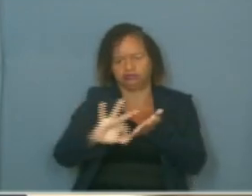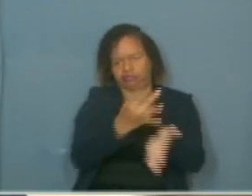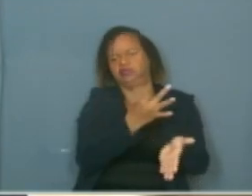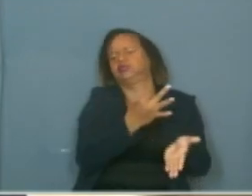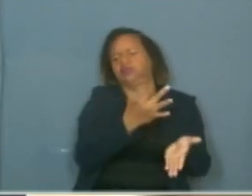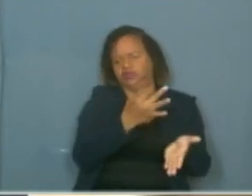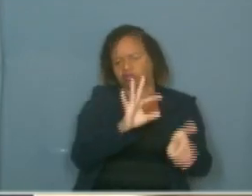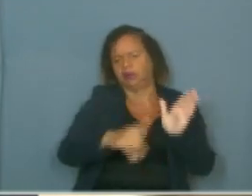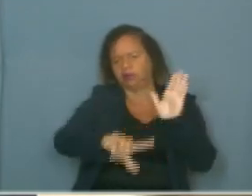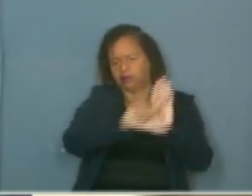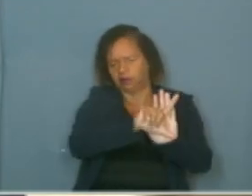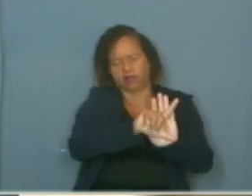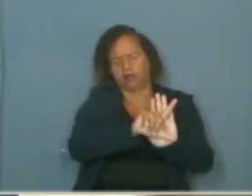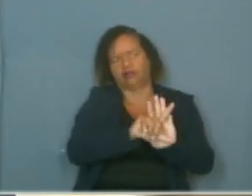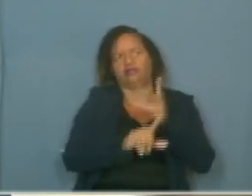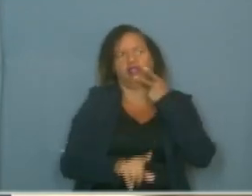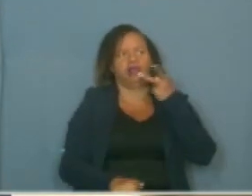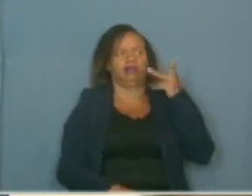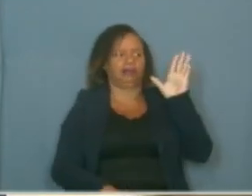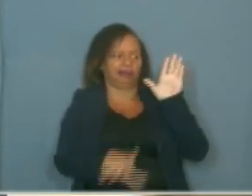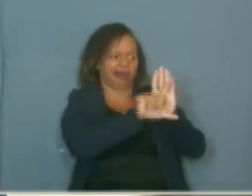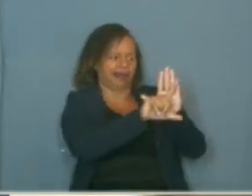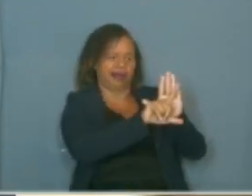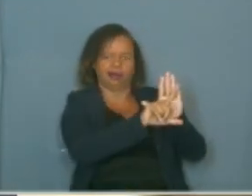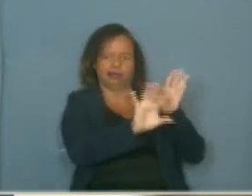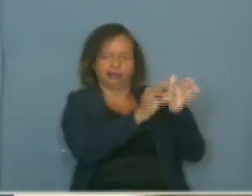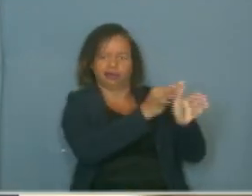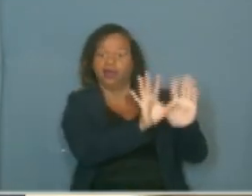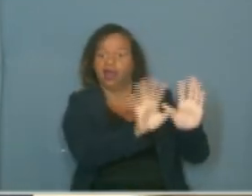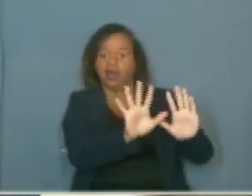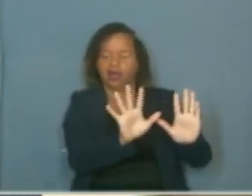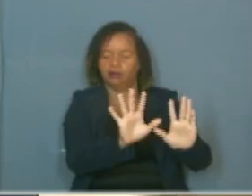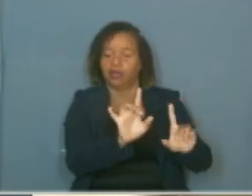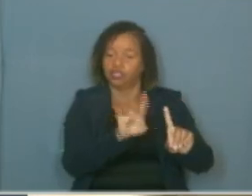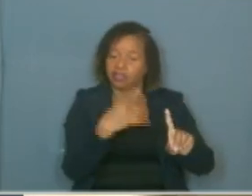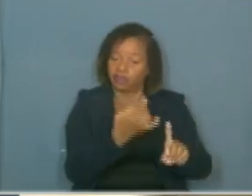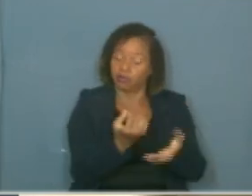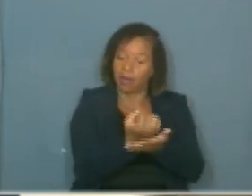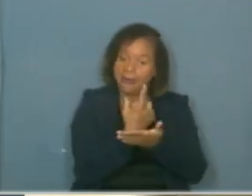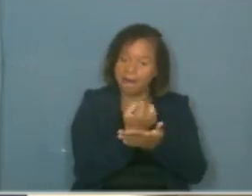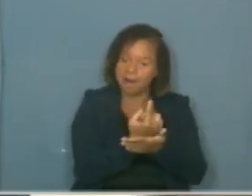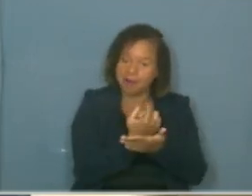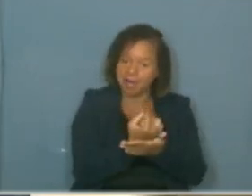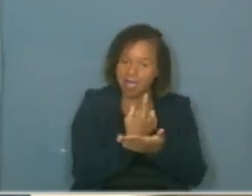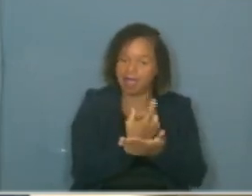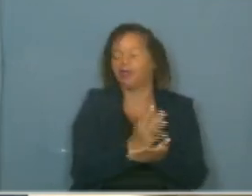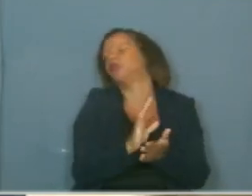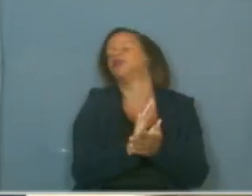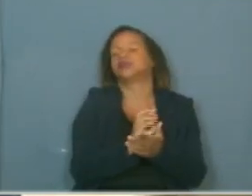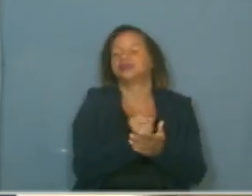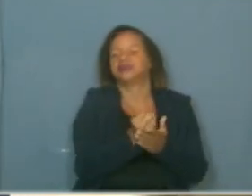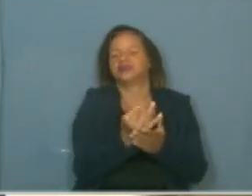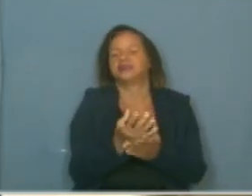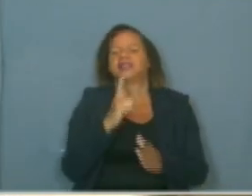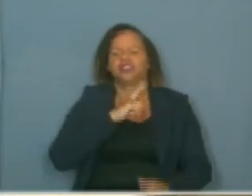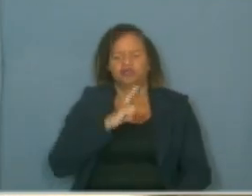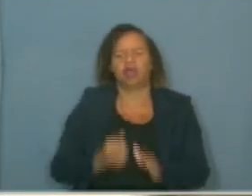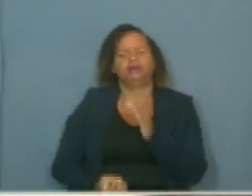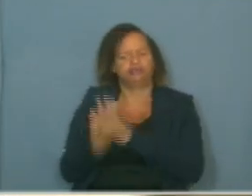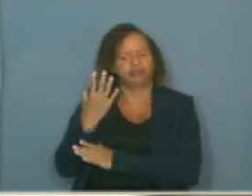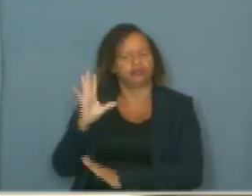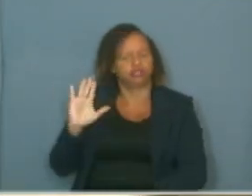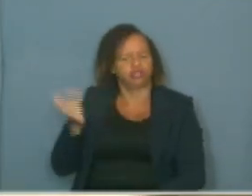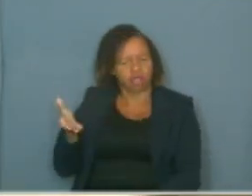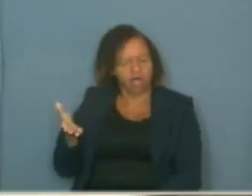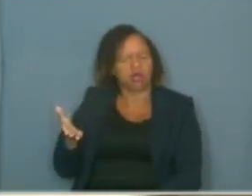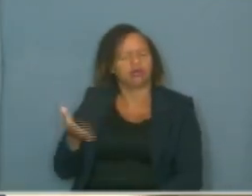legalizados. Então, a gente não está falando de legalizar nada. A gente está falando de um remédio, de remédios que já existem e que